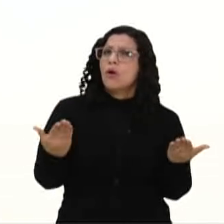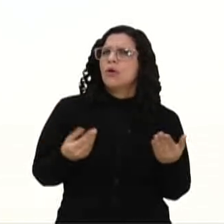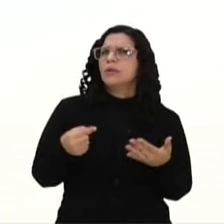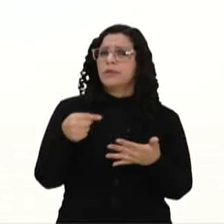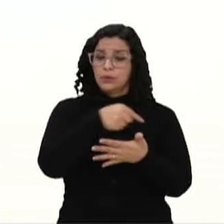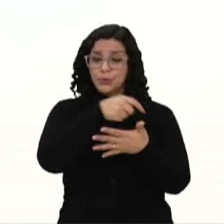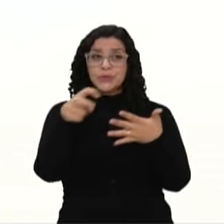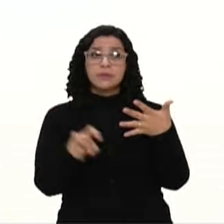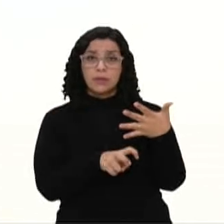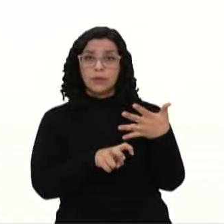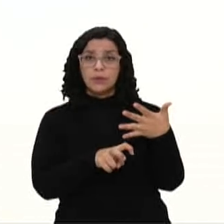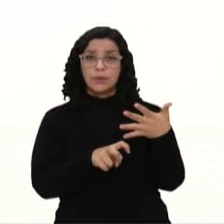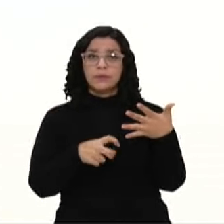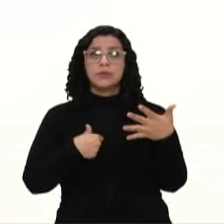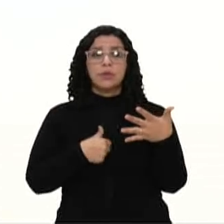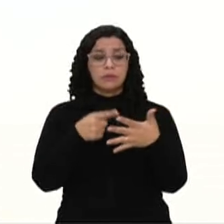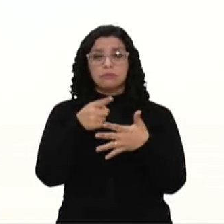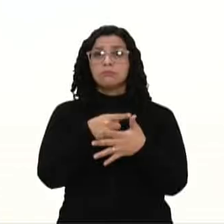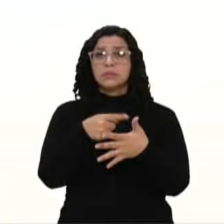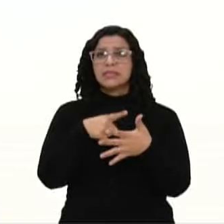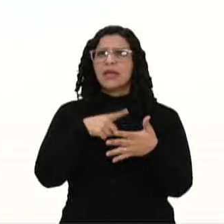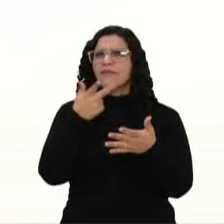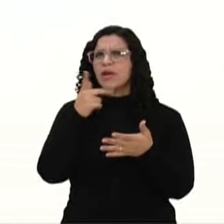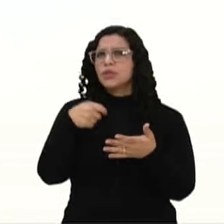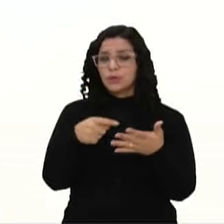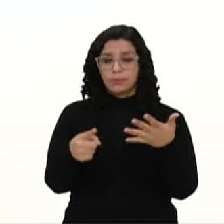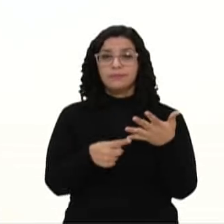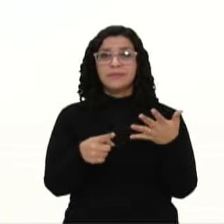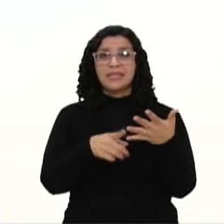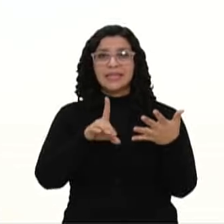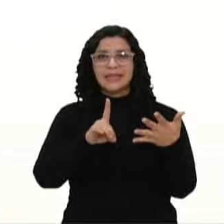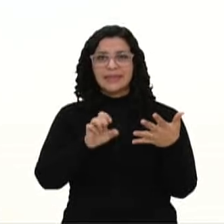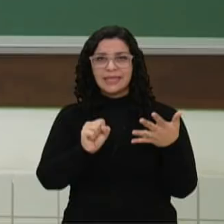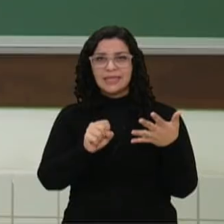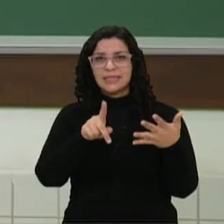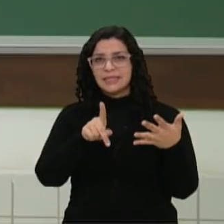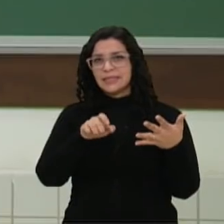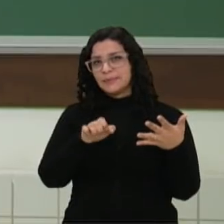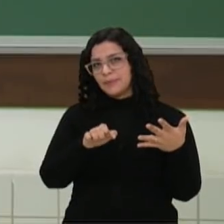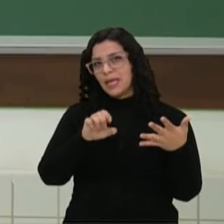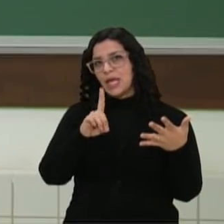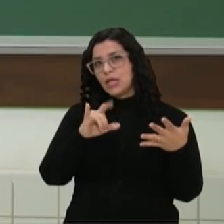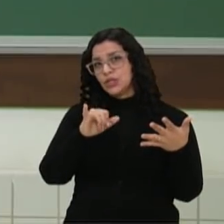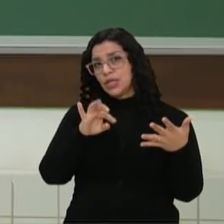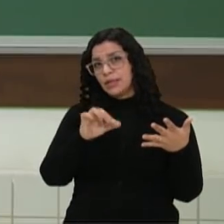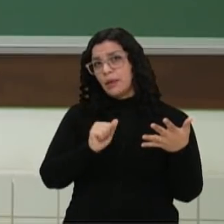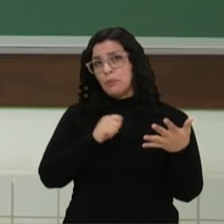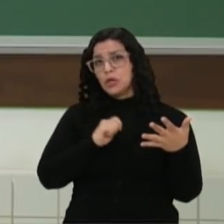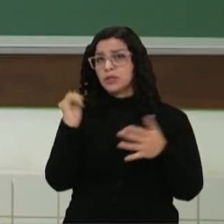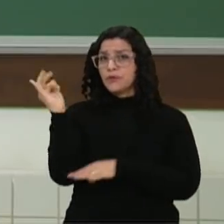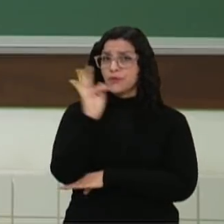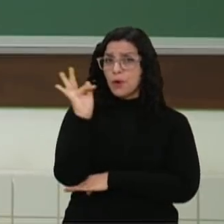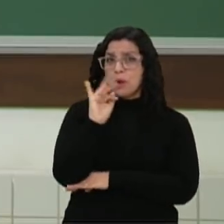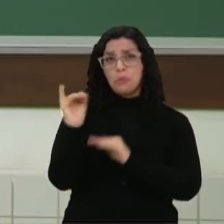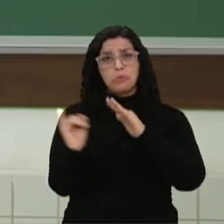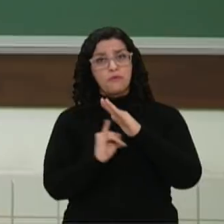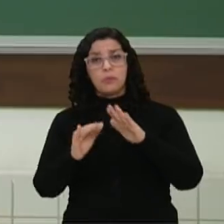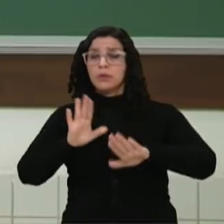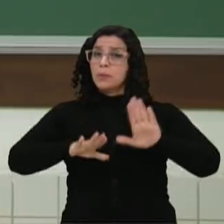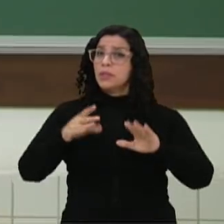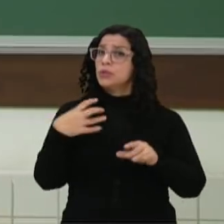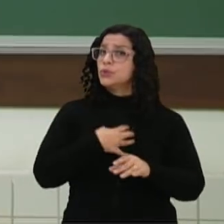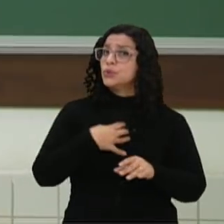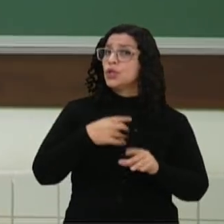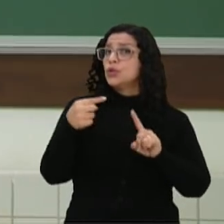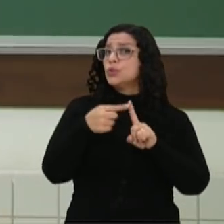só. Começando pela questão da despedida. A despedida pode ser formal ou informal, dependendo do